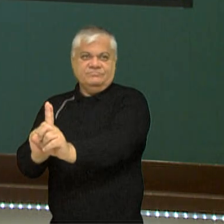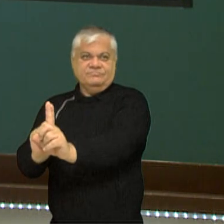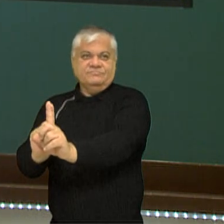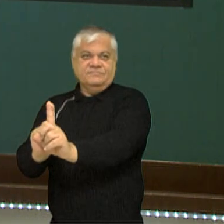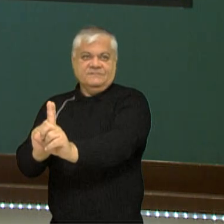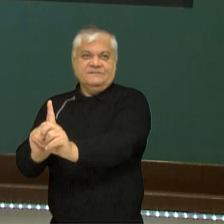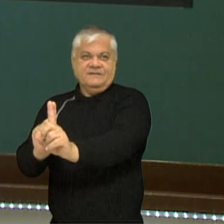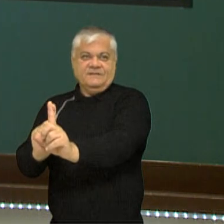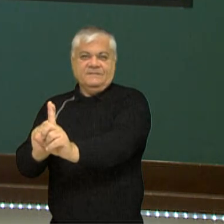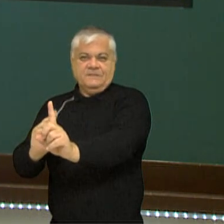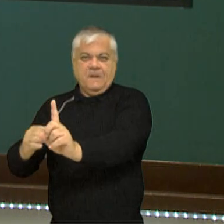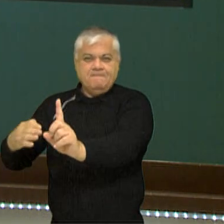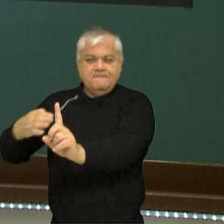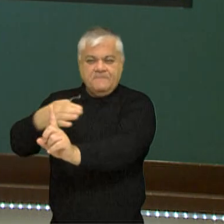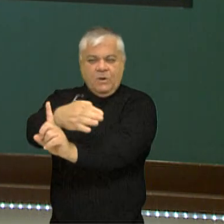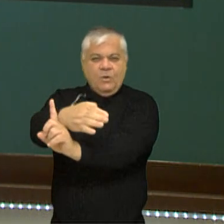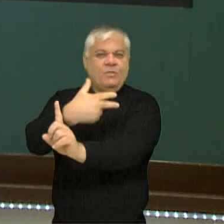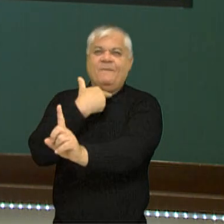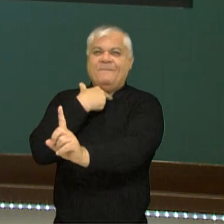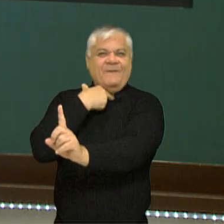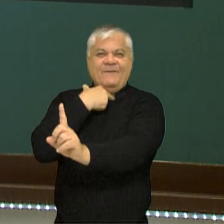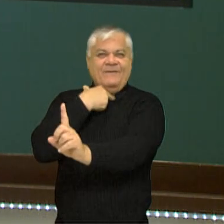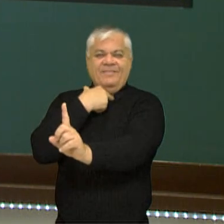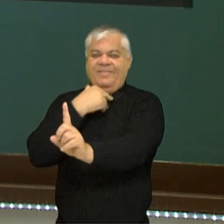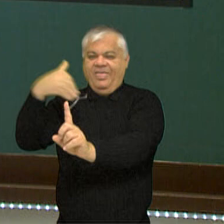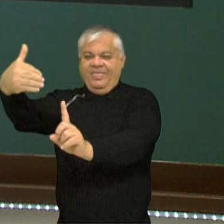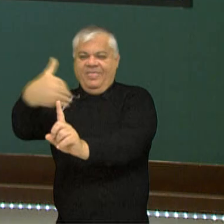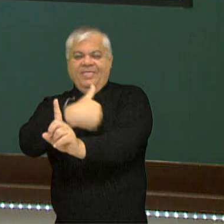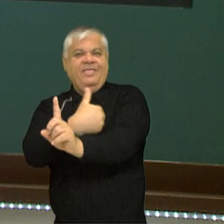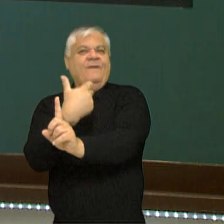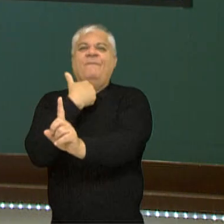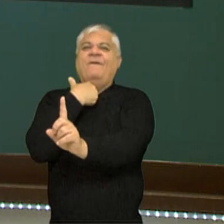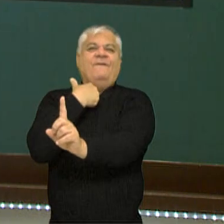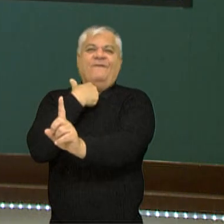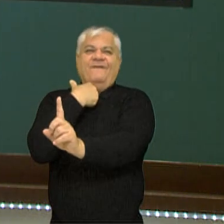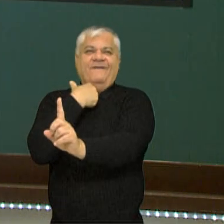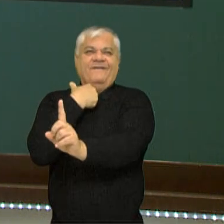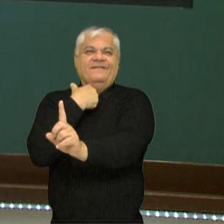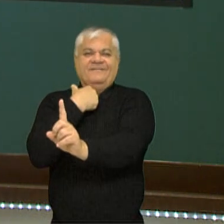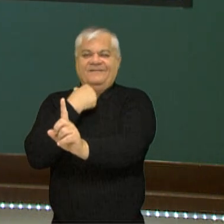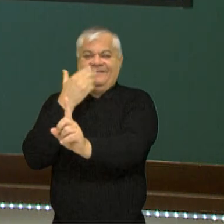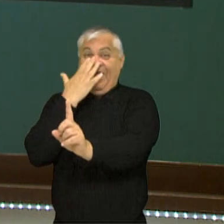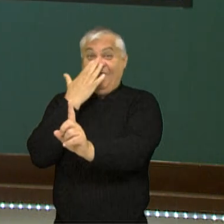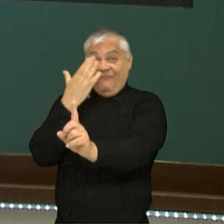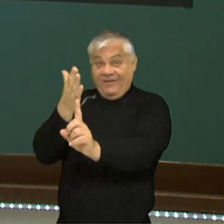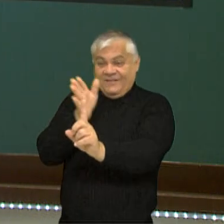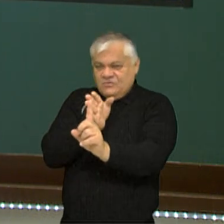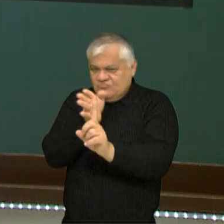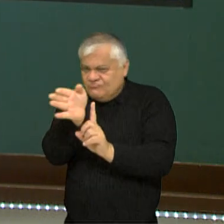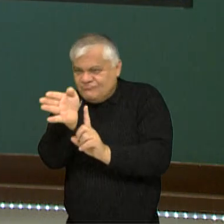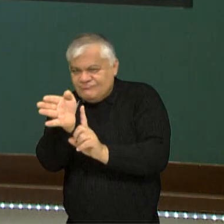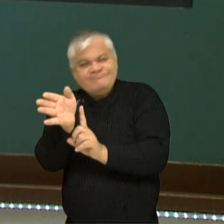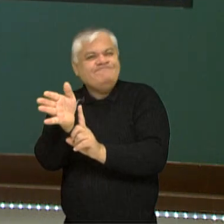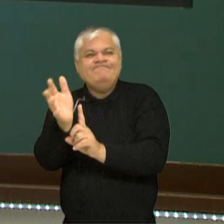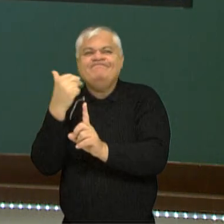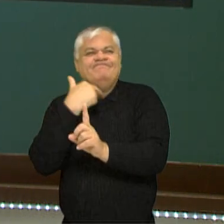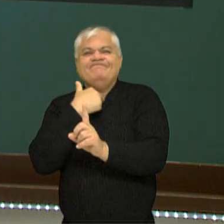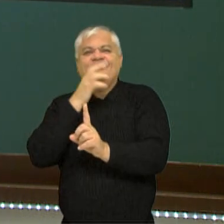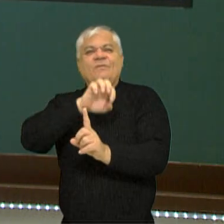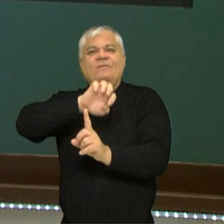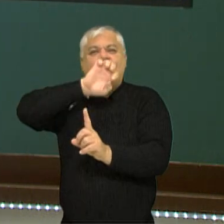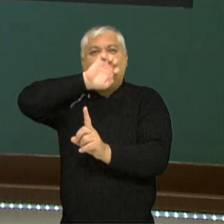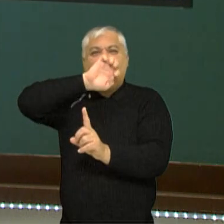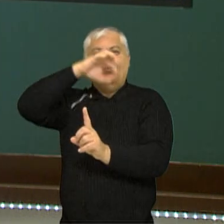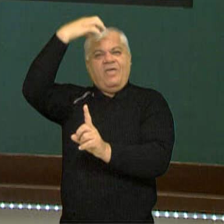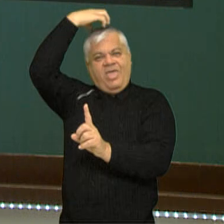vem exatamente na casa, então ele não pode fugir para lá. As duas casas da frente que ele poderia fugir são dominadas pelo